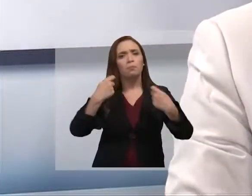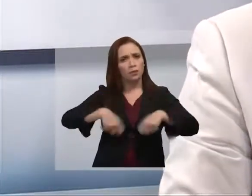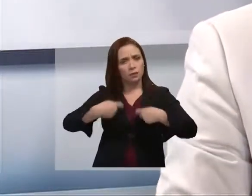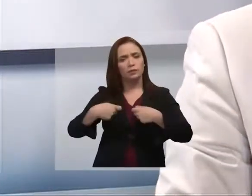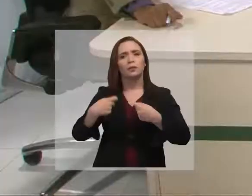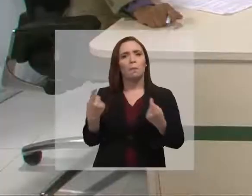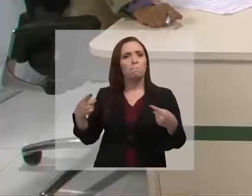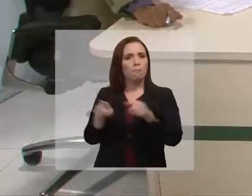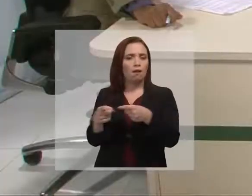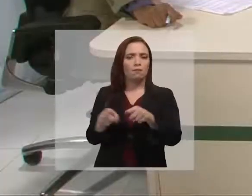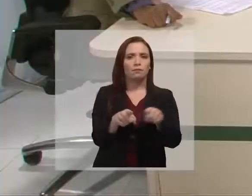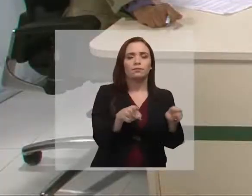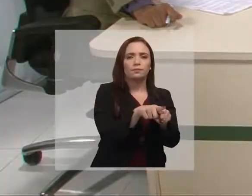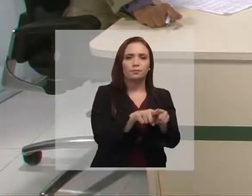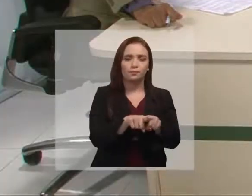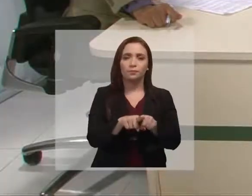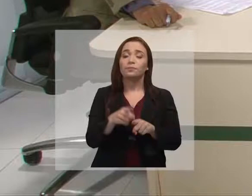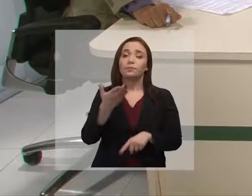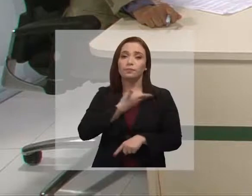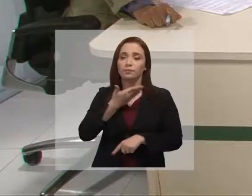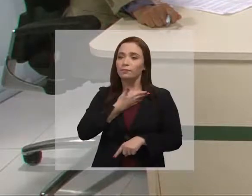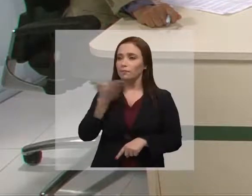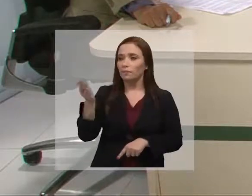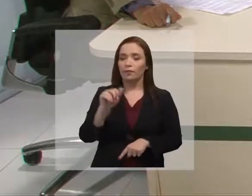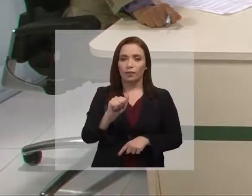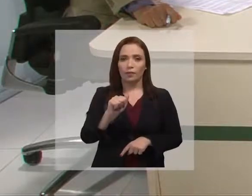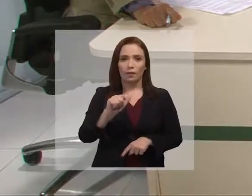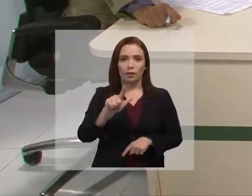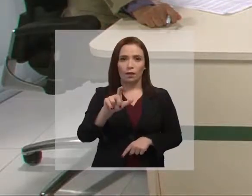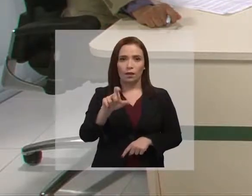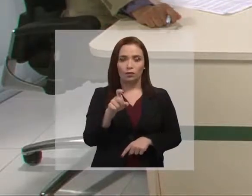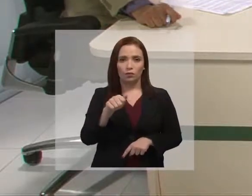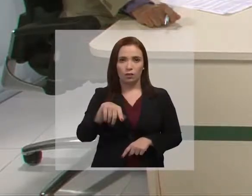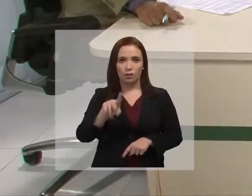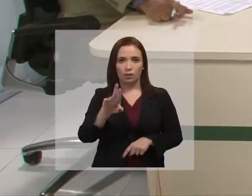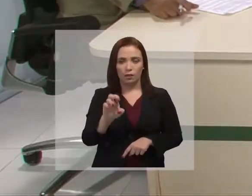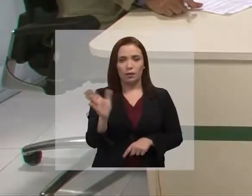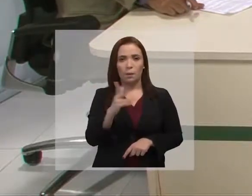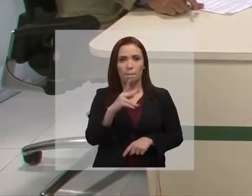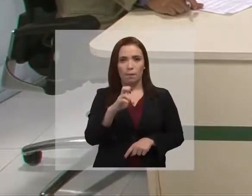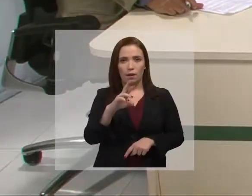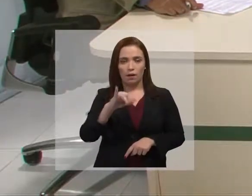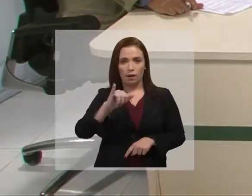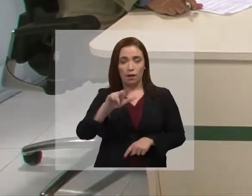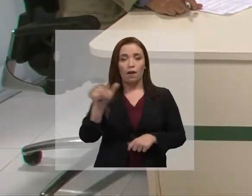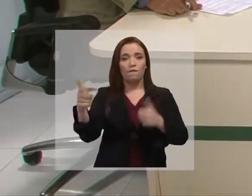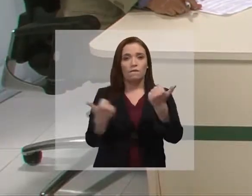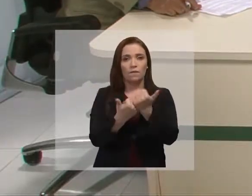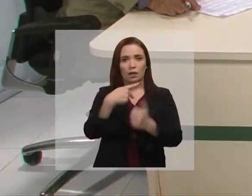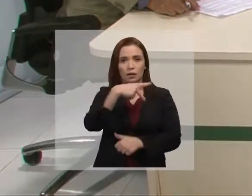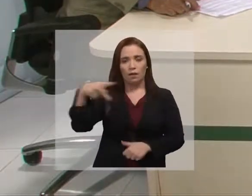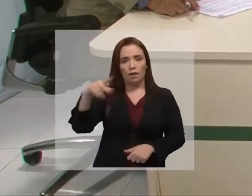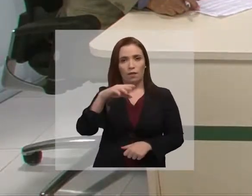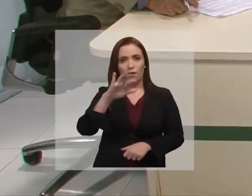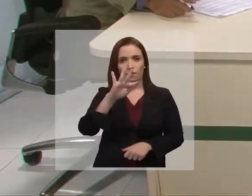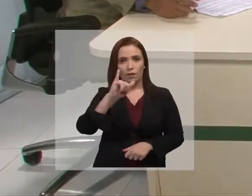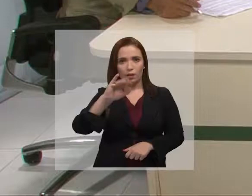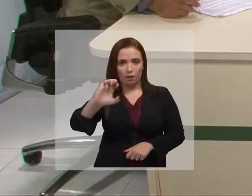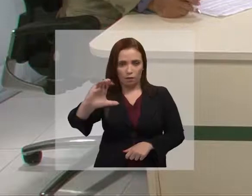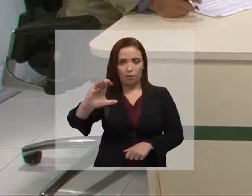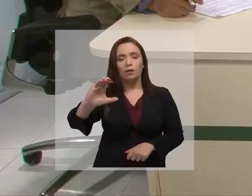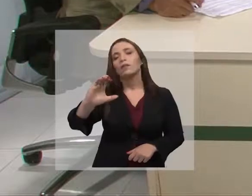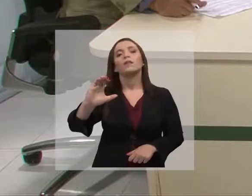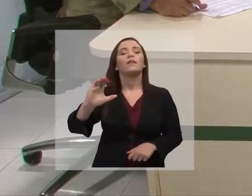que o nosso querido amigo Alexandre Pereira, que hoje é vice-presidente da FIEC e